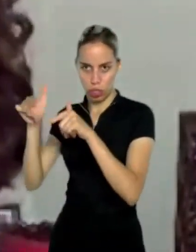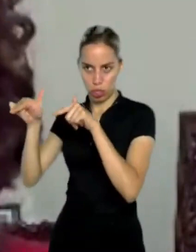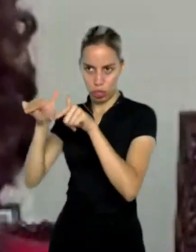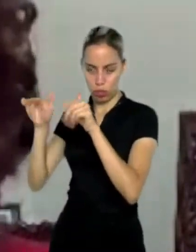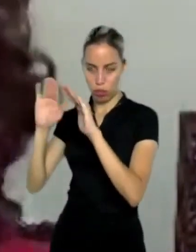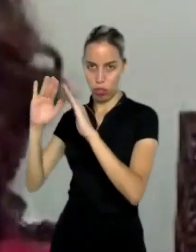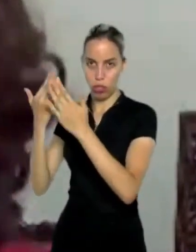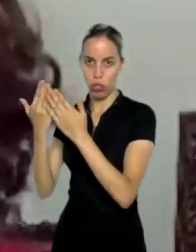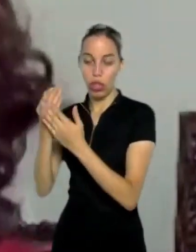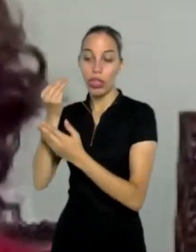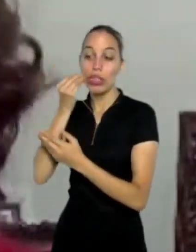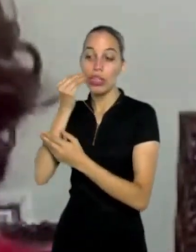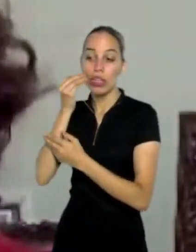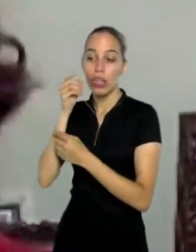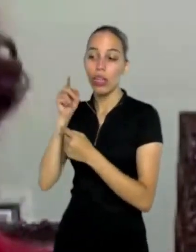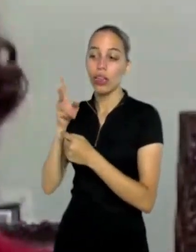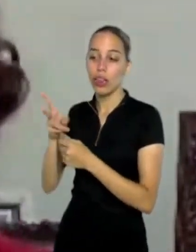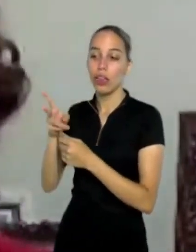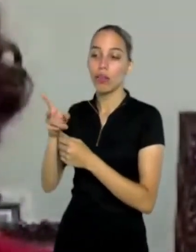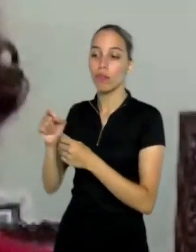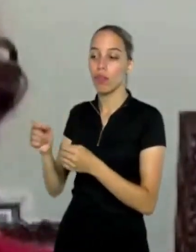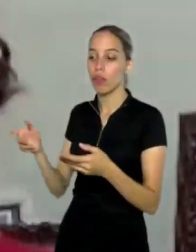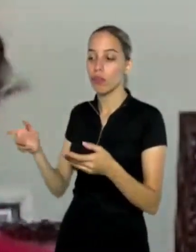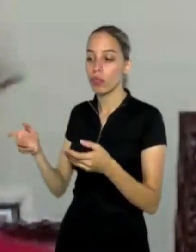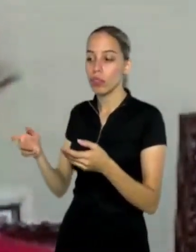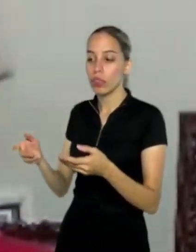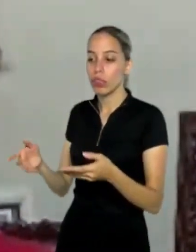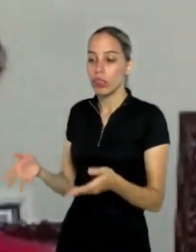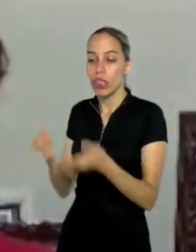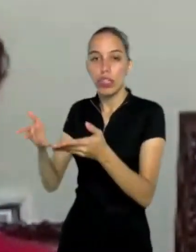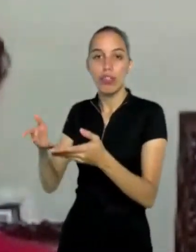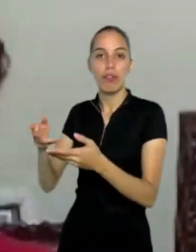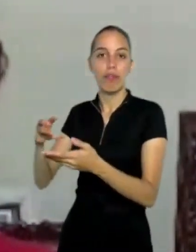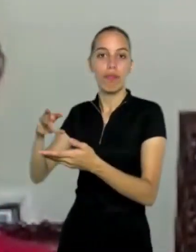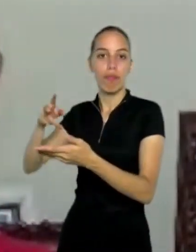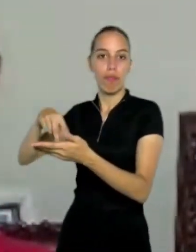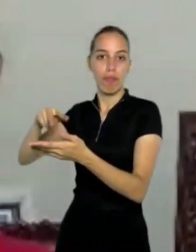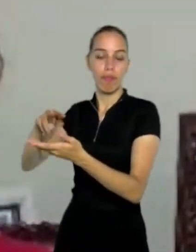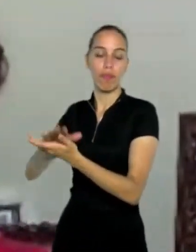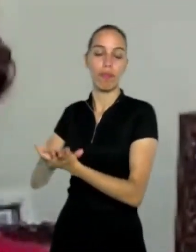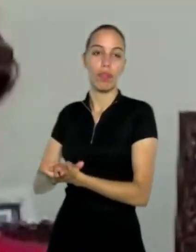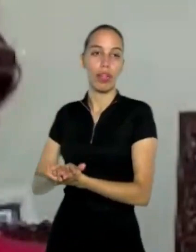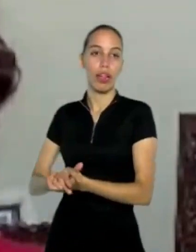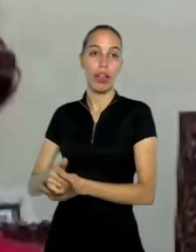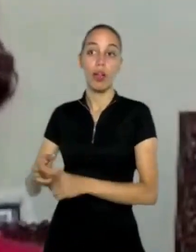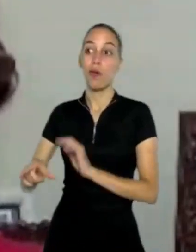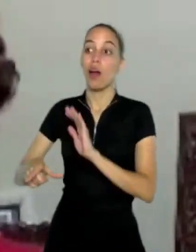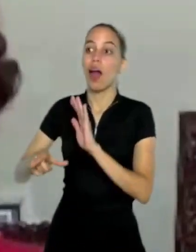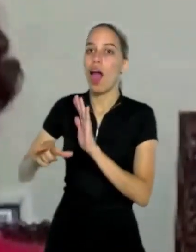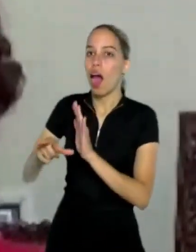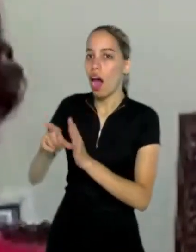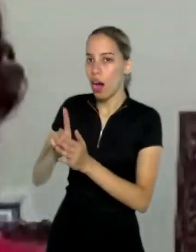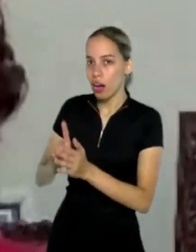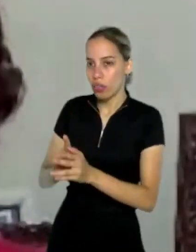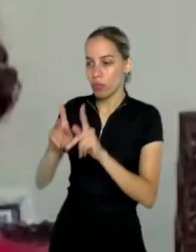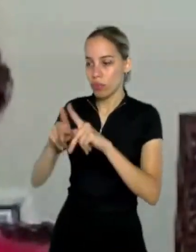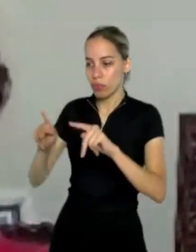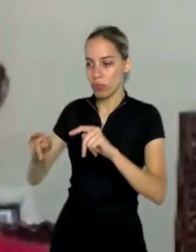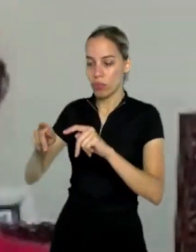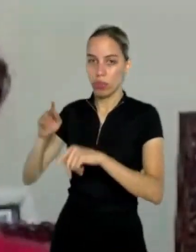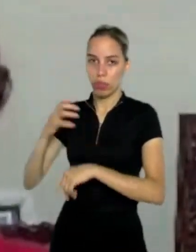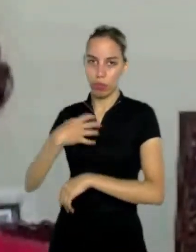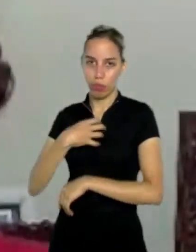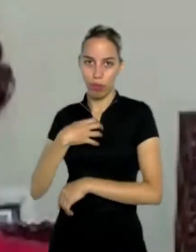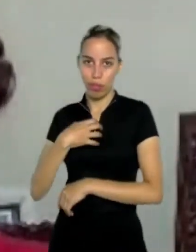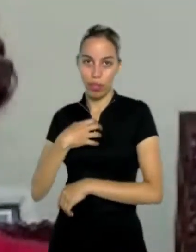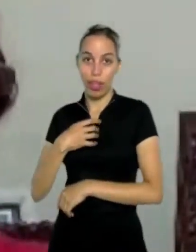Mas eu sou professora de biologia, né? Só que eu fui gestora escolar por 8 anos. Eu fui diretora da